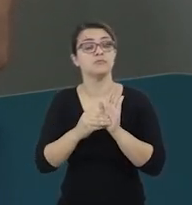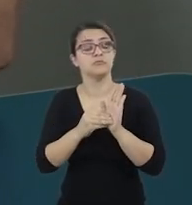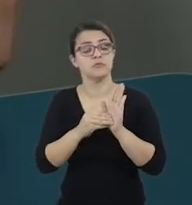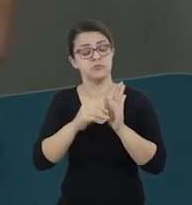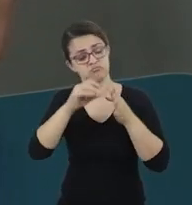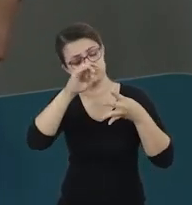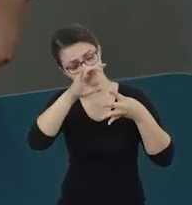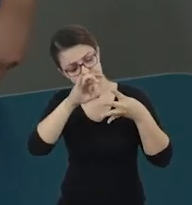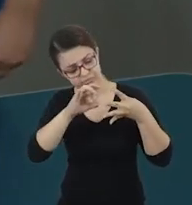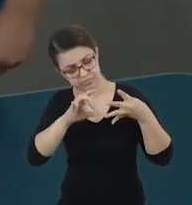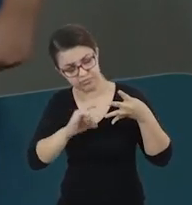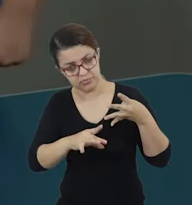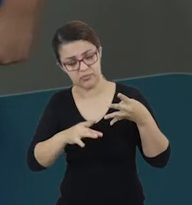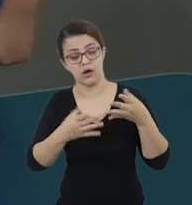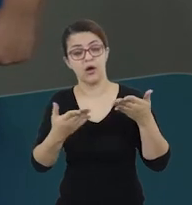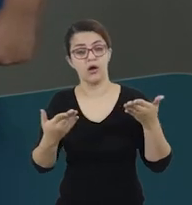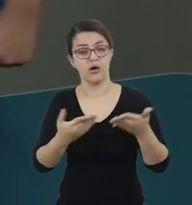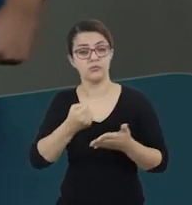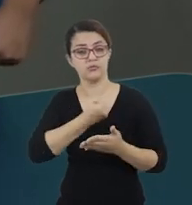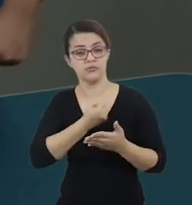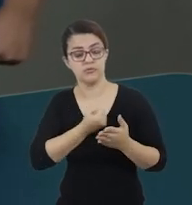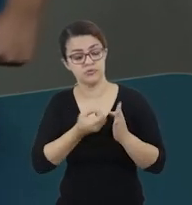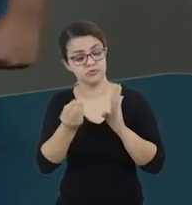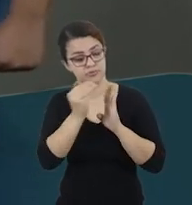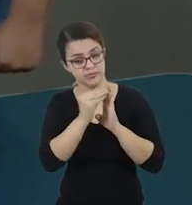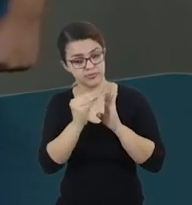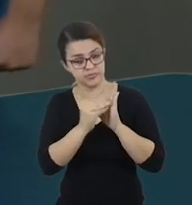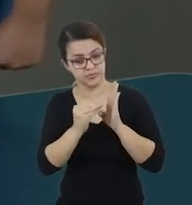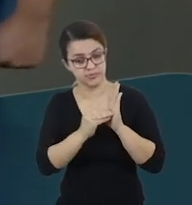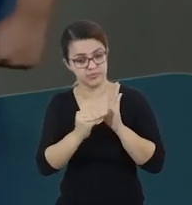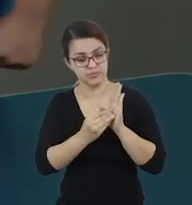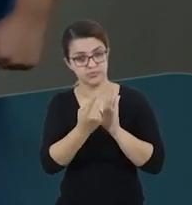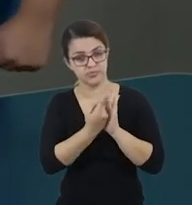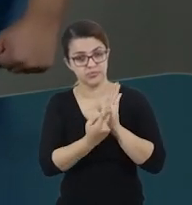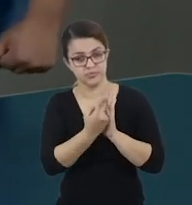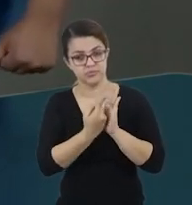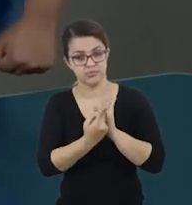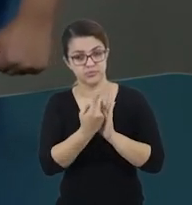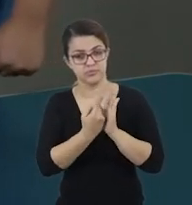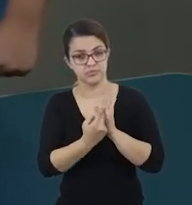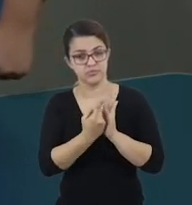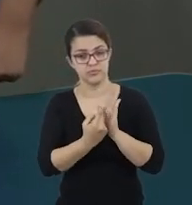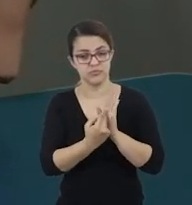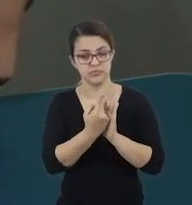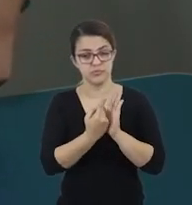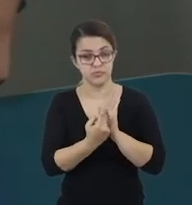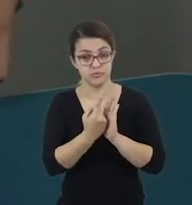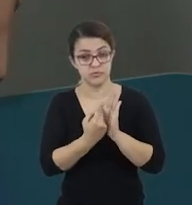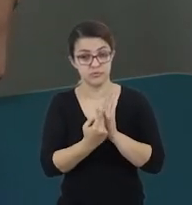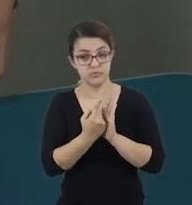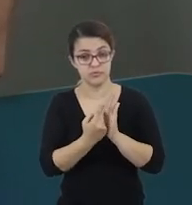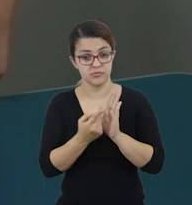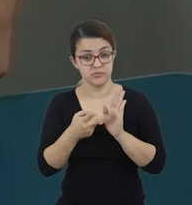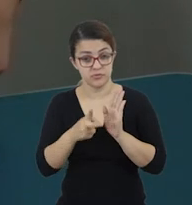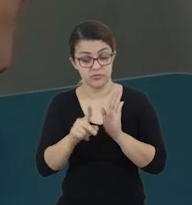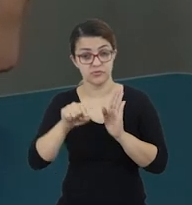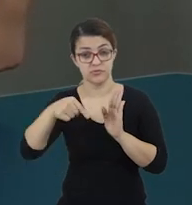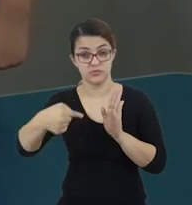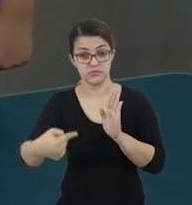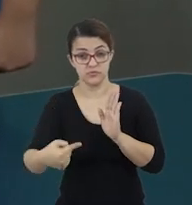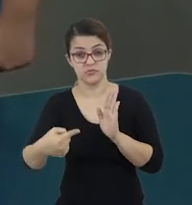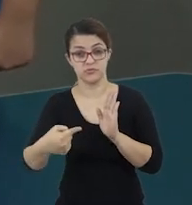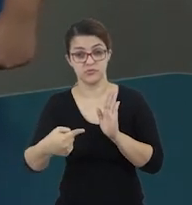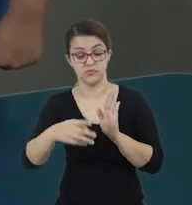uma? Construa a sequência numérica embaixo das figuras, contando o número de figurinhas dos termos da sequência.